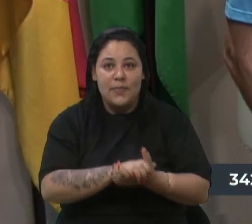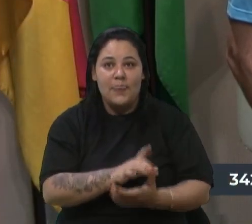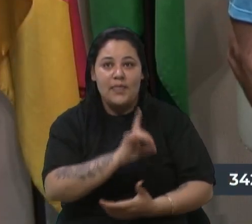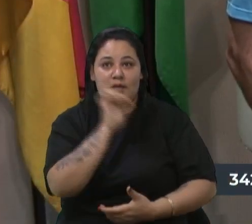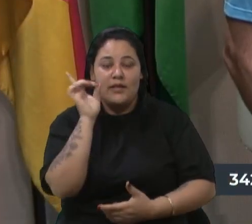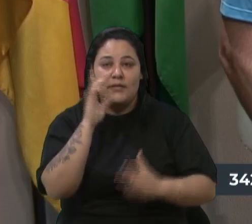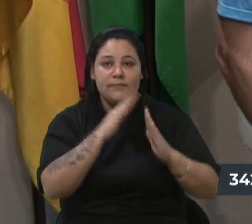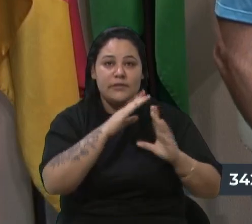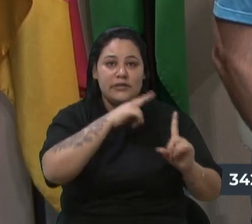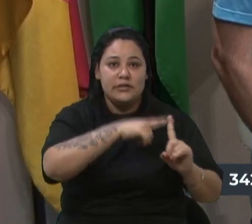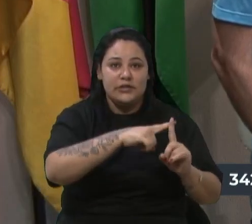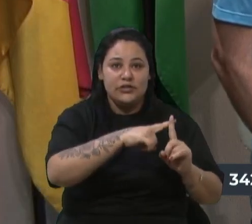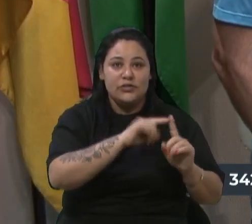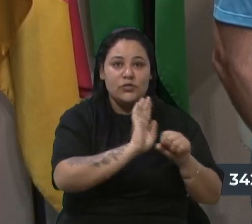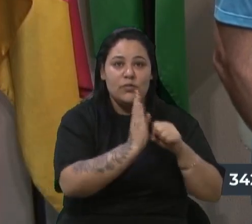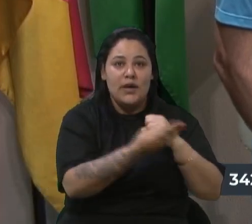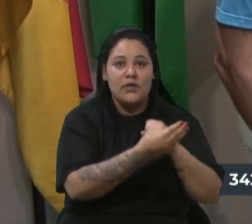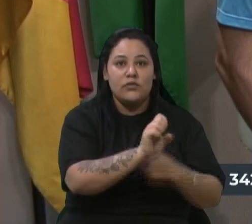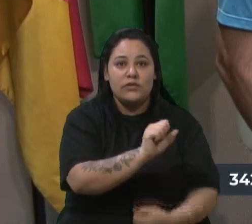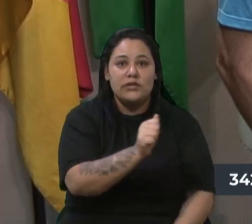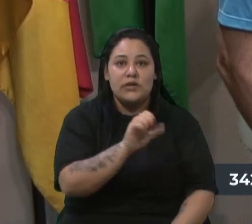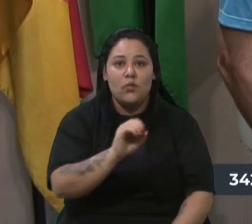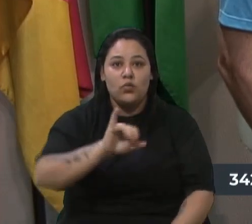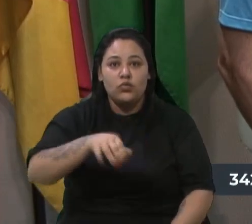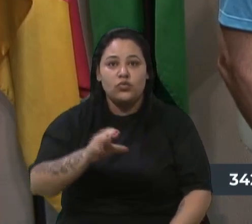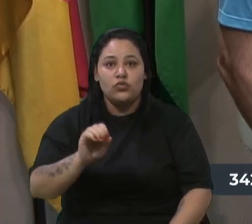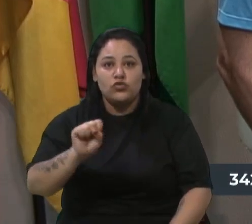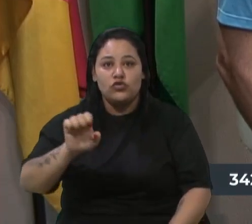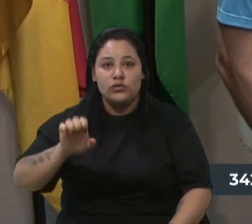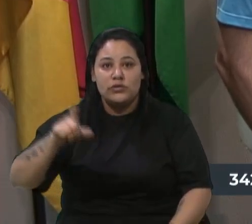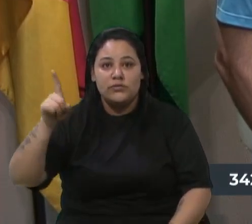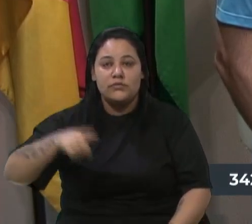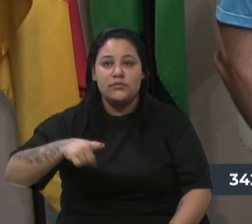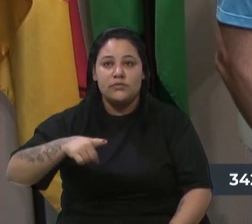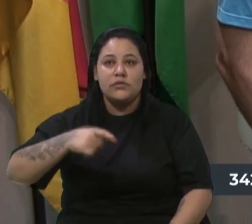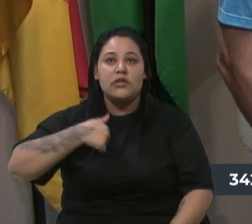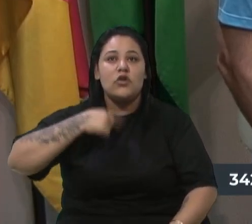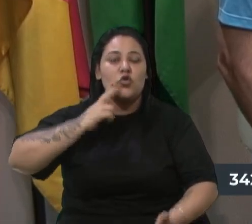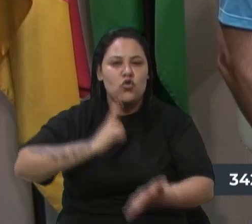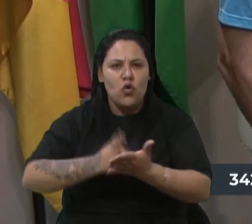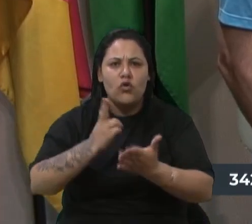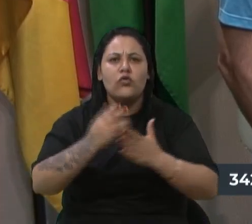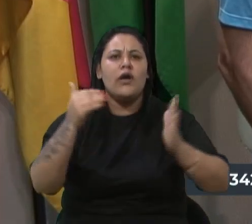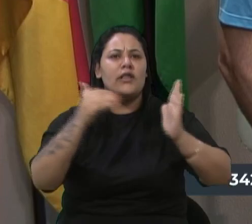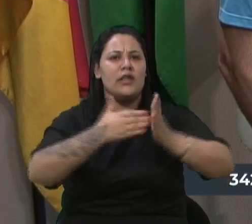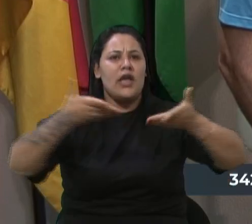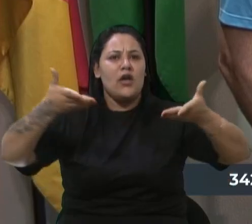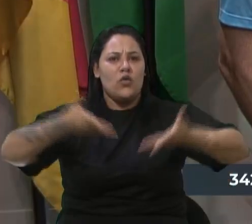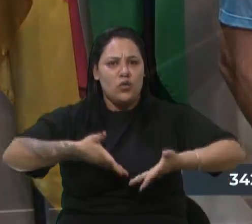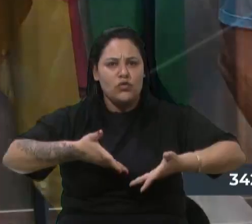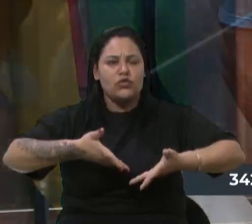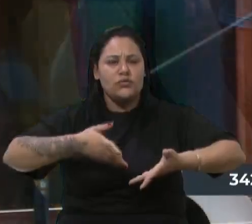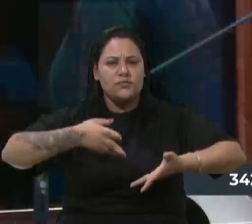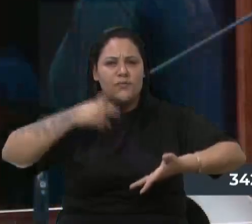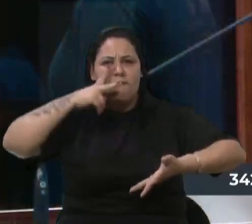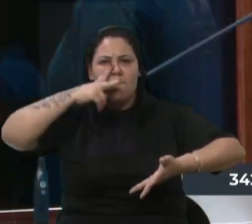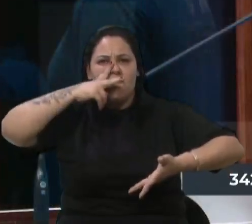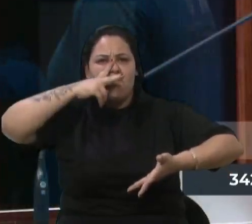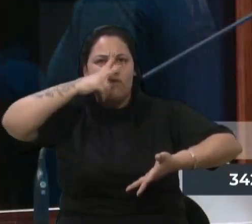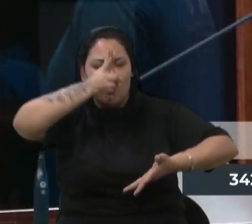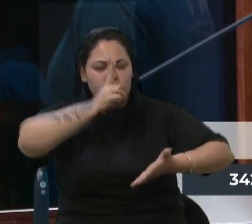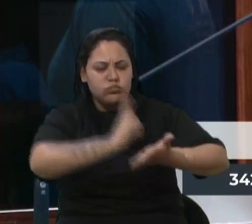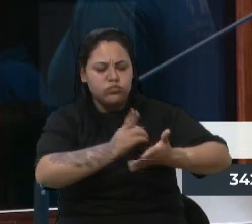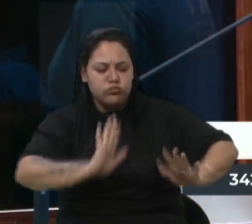José, e aqui continua. Continua até hoje, então, fortalecendo as famílias na fé cristã.